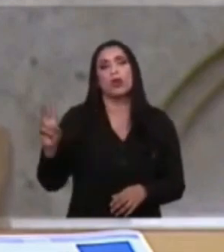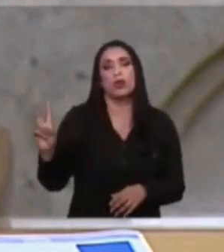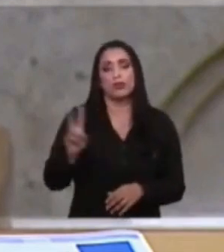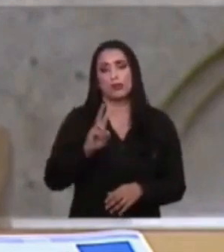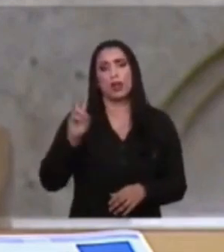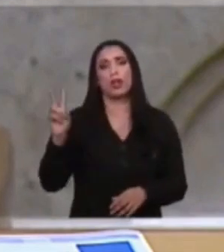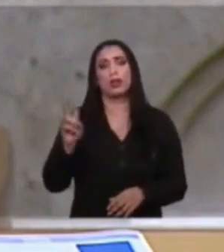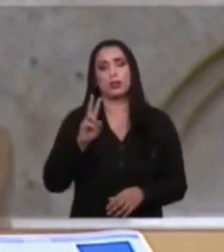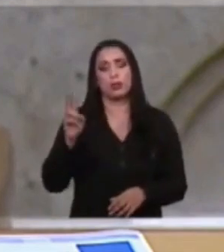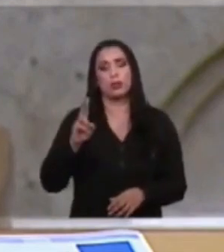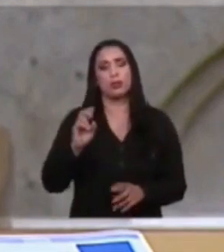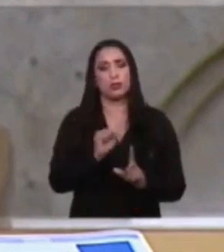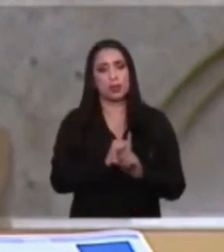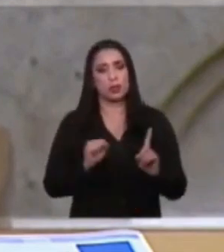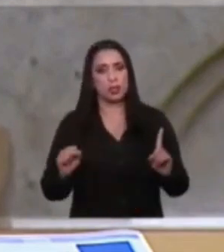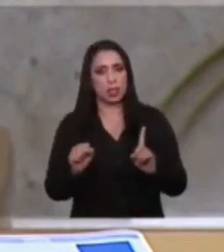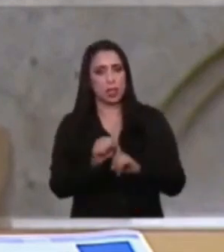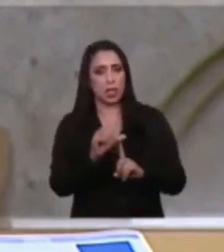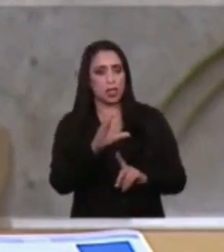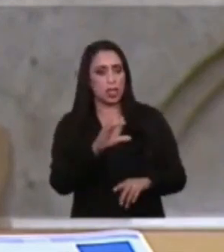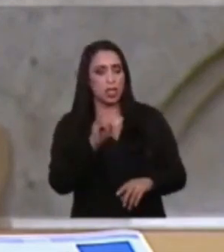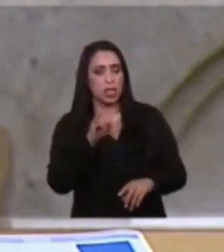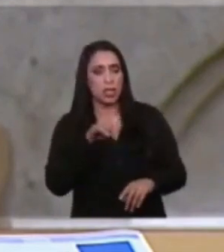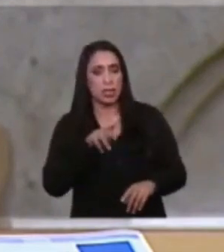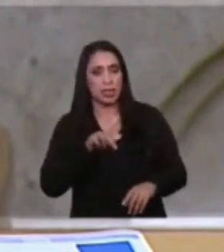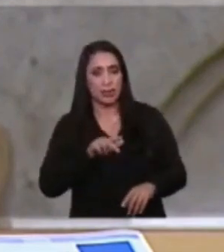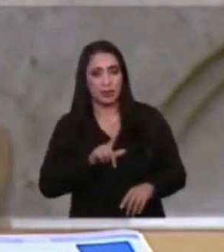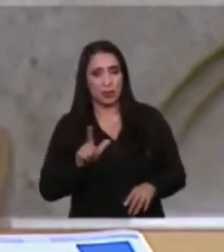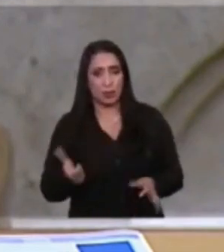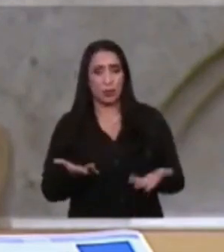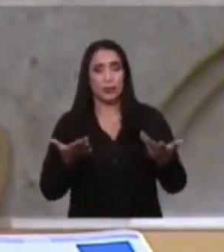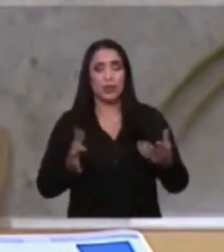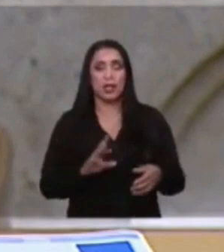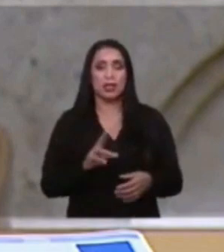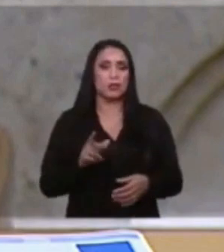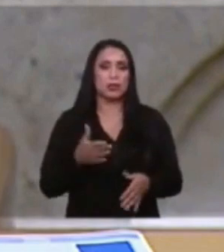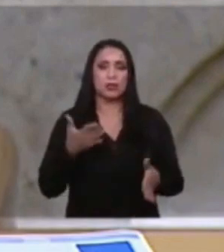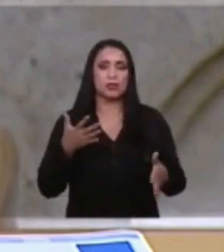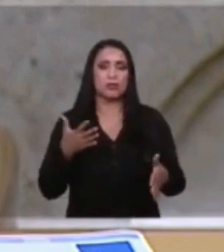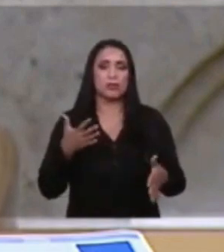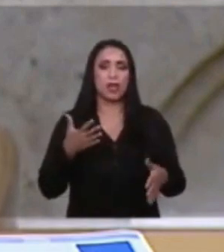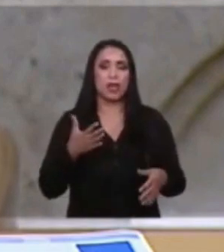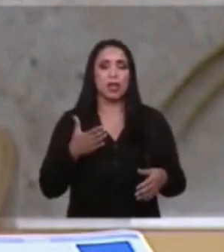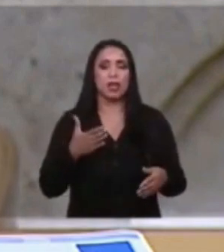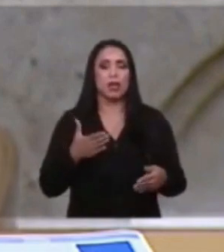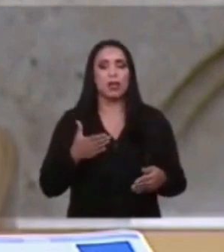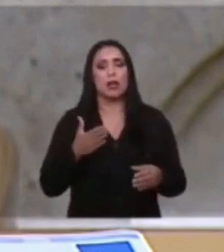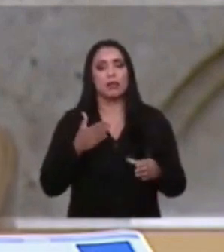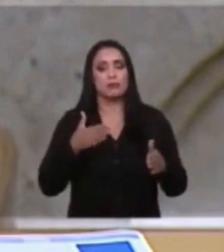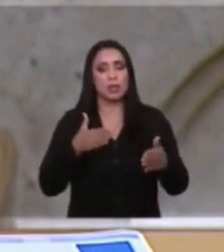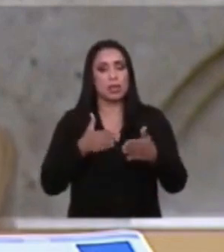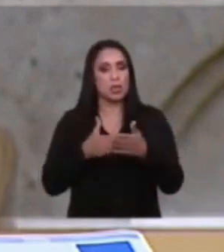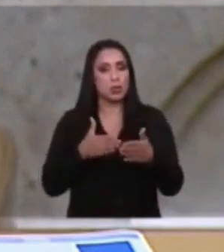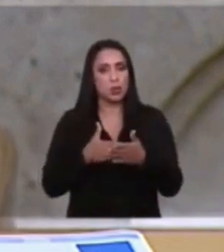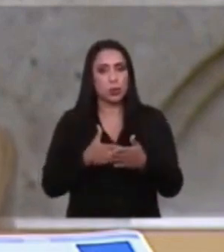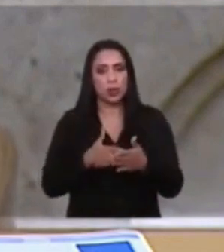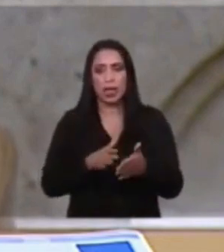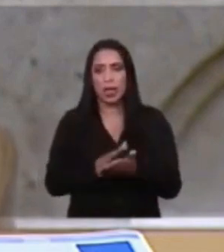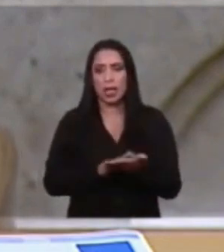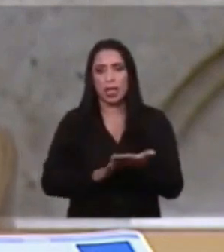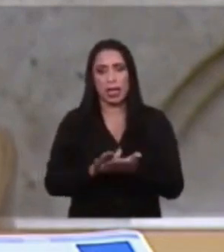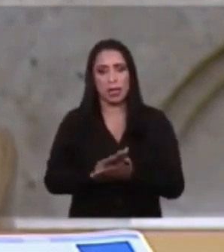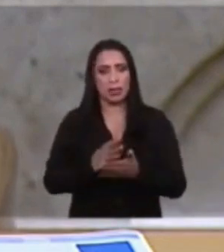numa sociedade civilizada. E, portanto, não existindo censura em qualquer hipótese, toda e